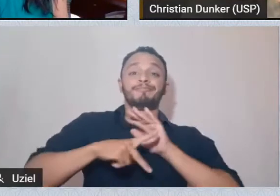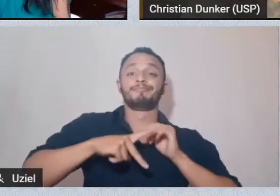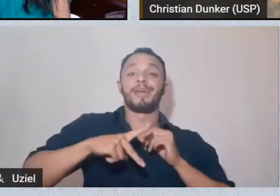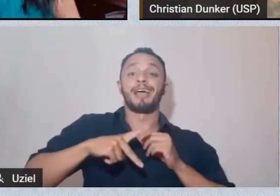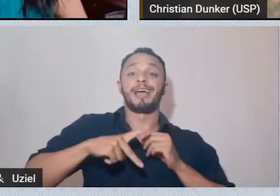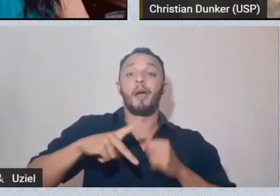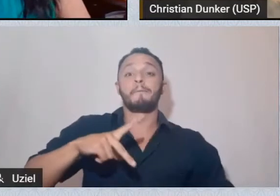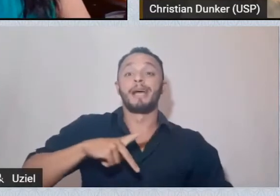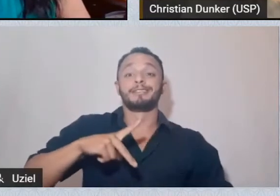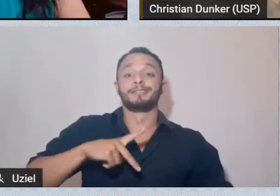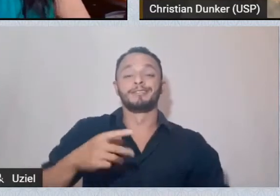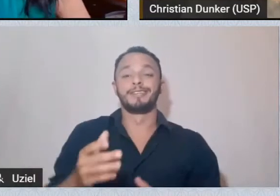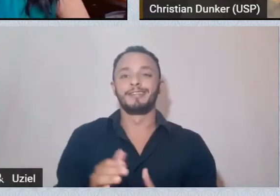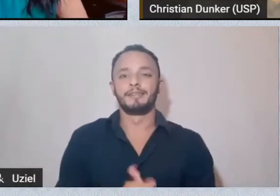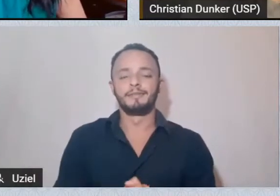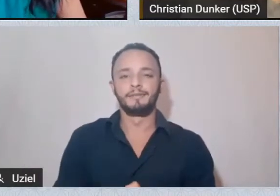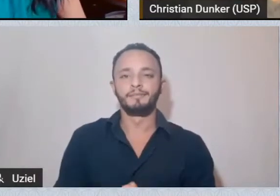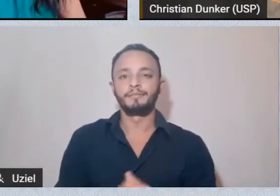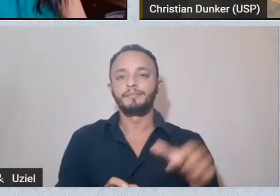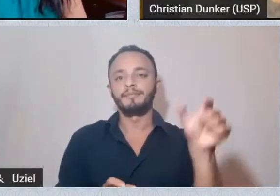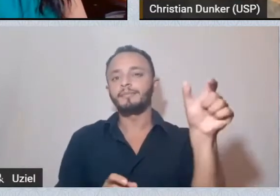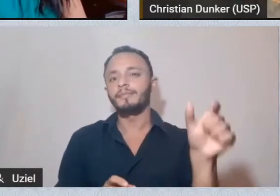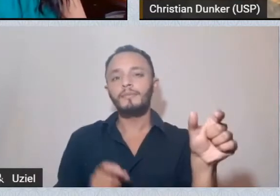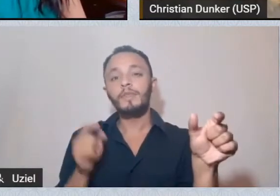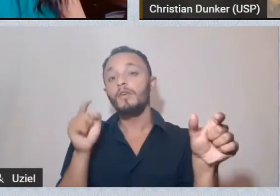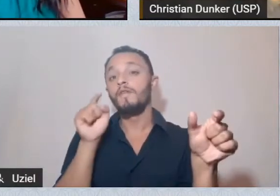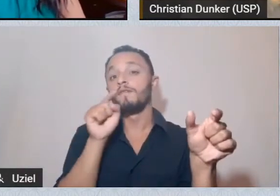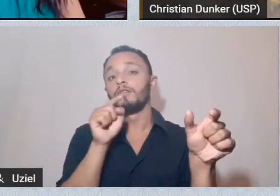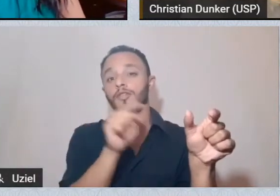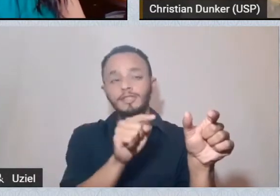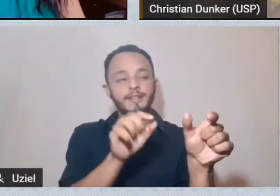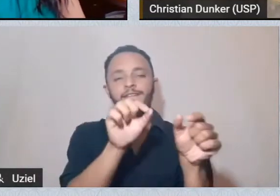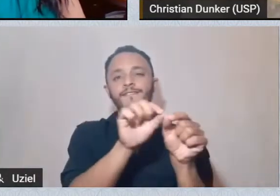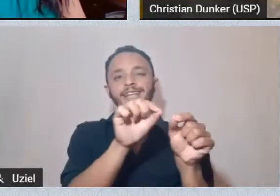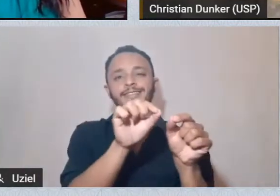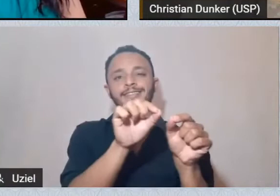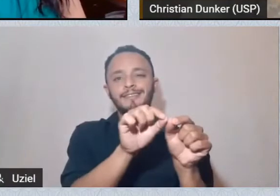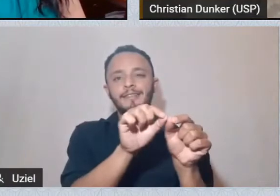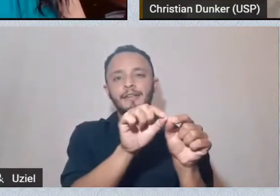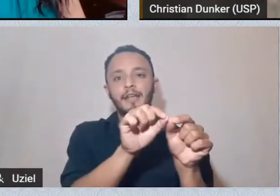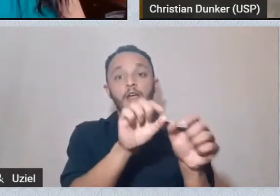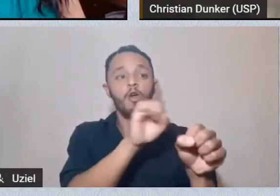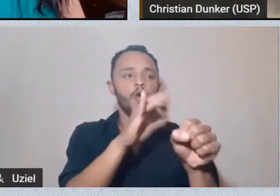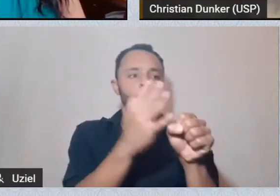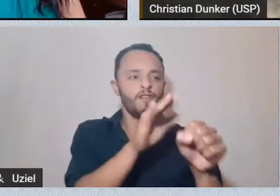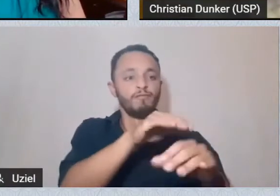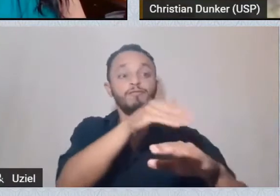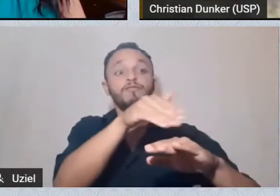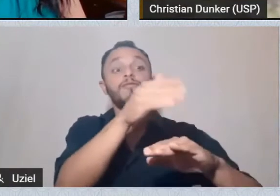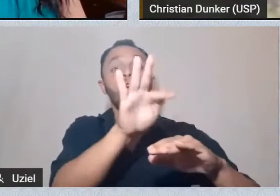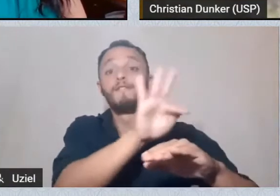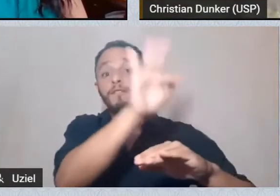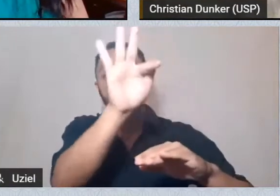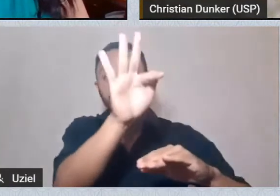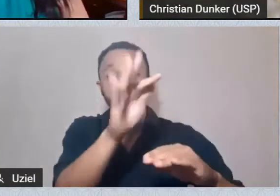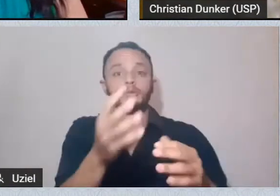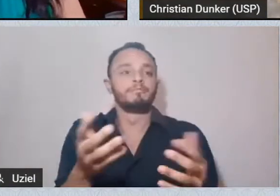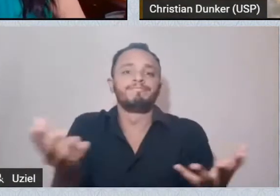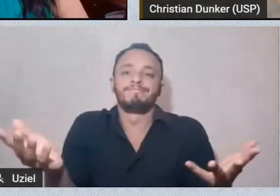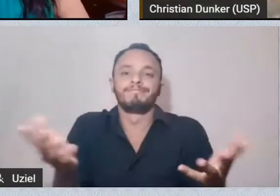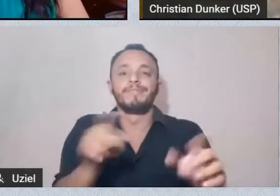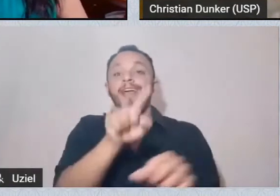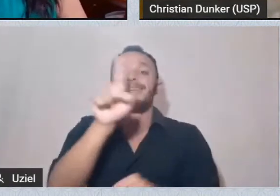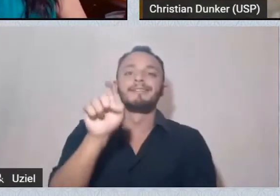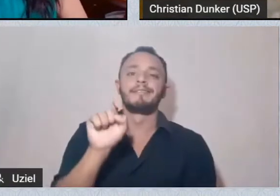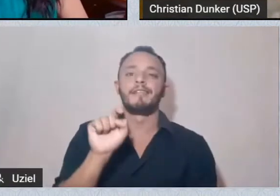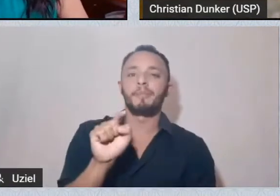O que você vai fazer com isso depende, mais ou menos assim. Né? Fiz uma